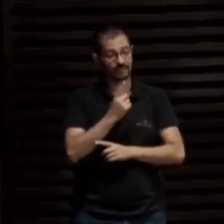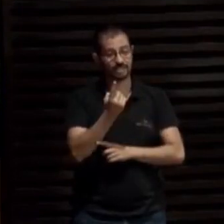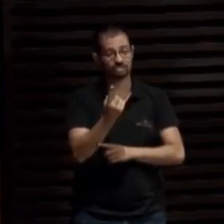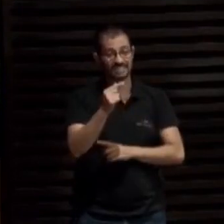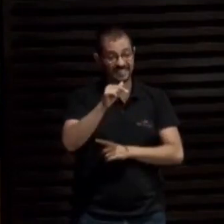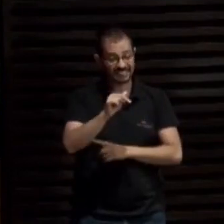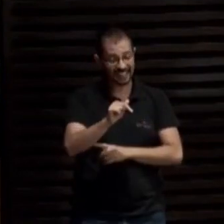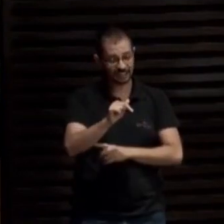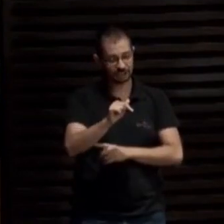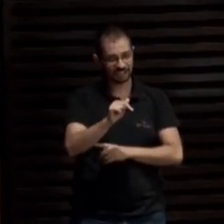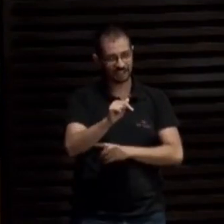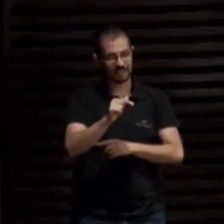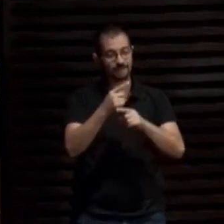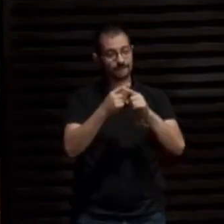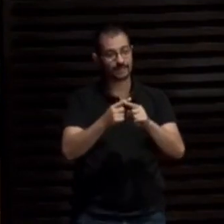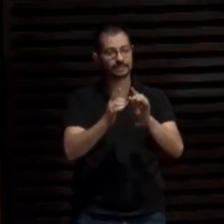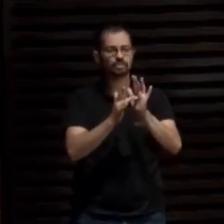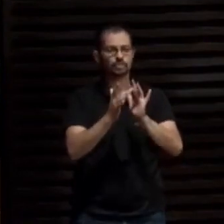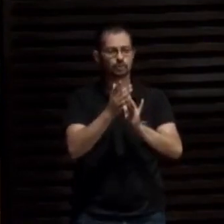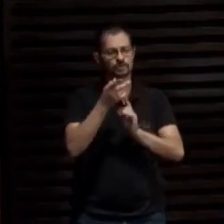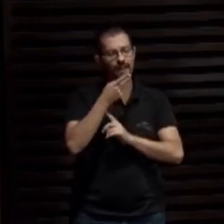Jesus fala sobre o verbo dar.